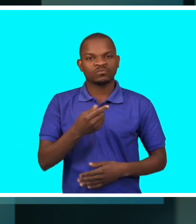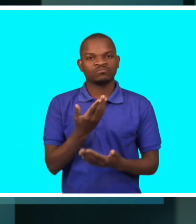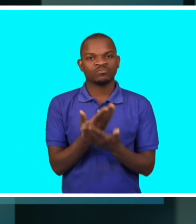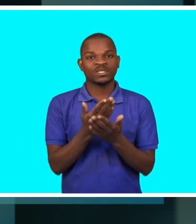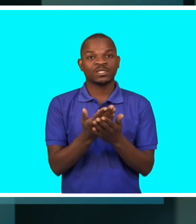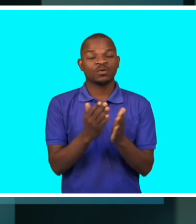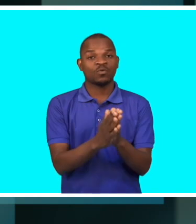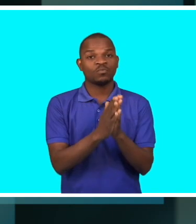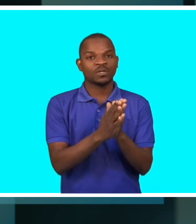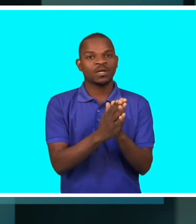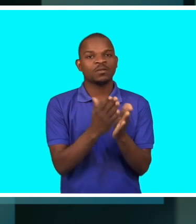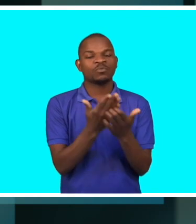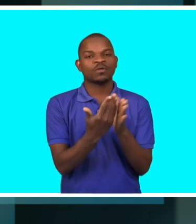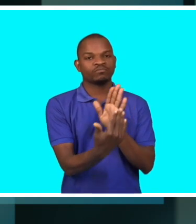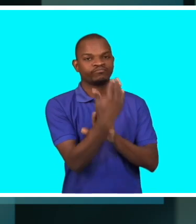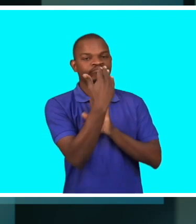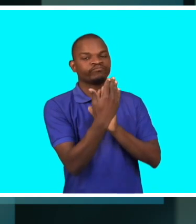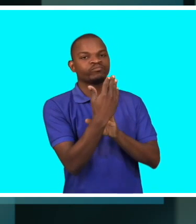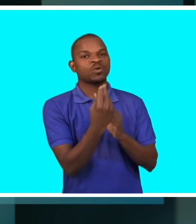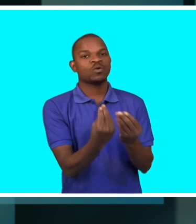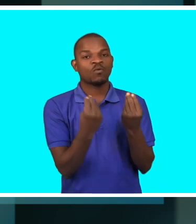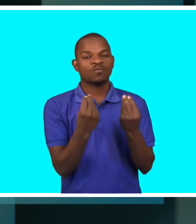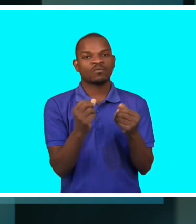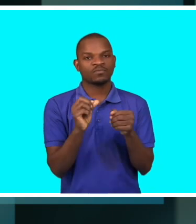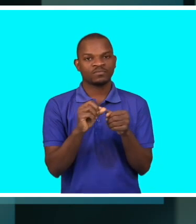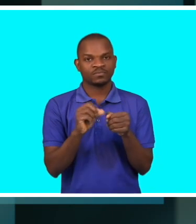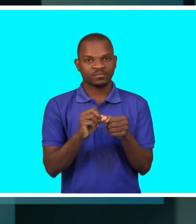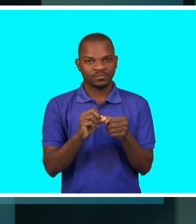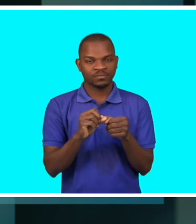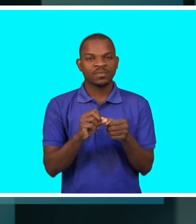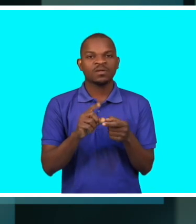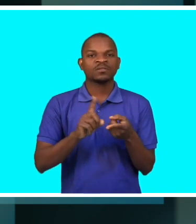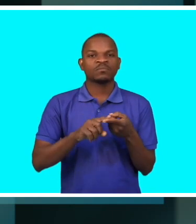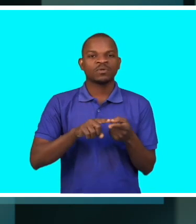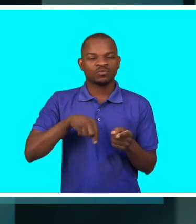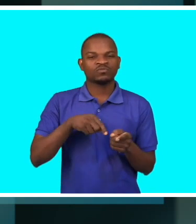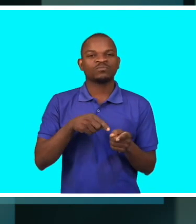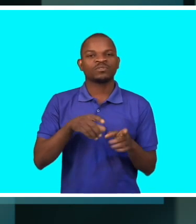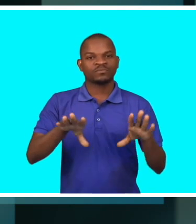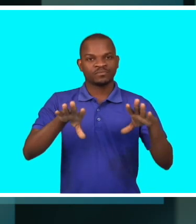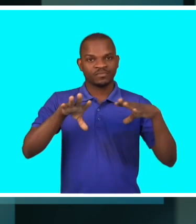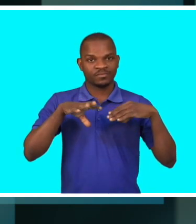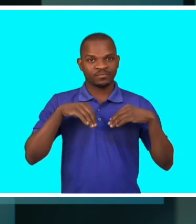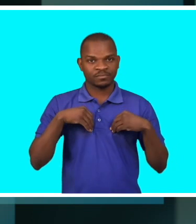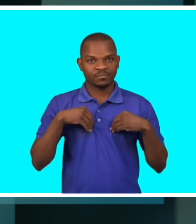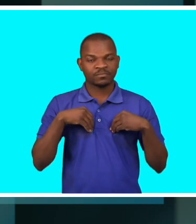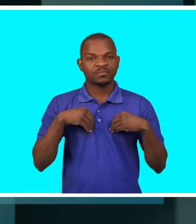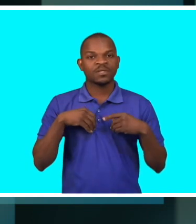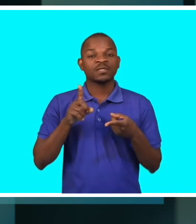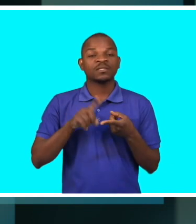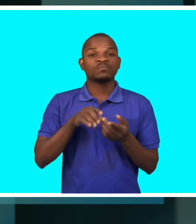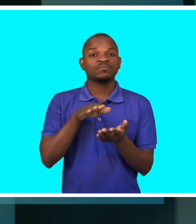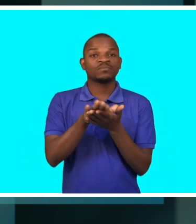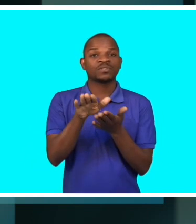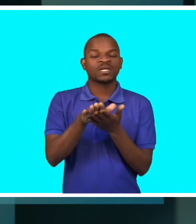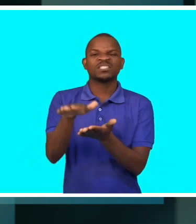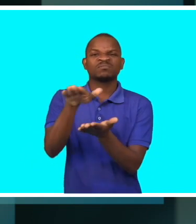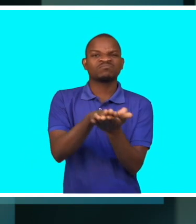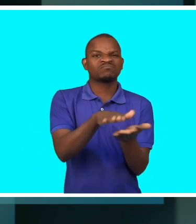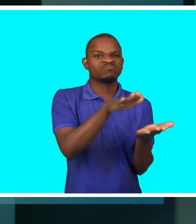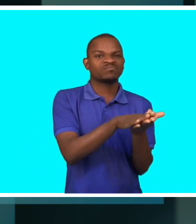agradecemos esta crítica, esta observação, de forma que tomemos em consideração este aspecto, mas dizer que, em relação